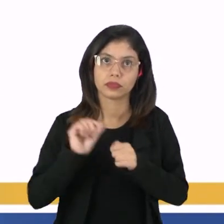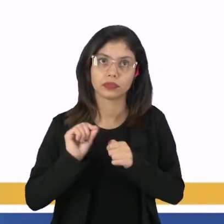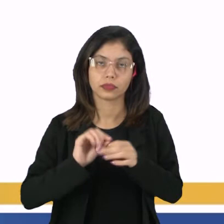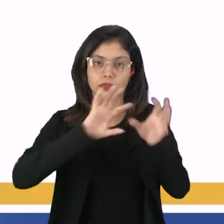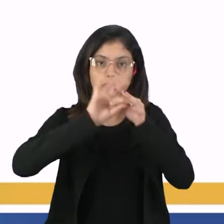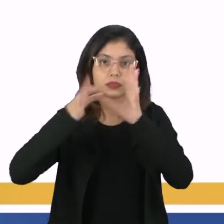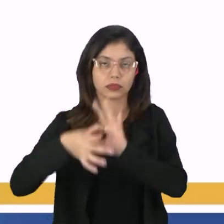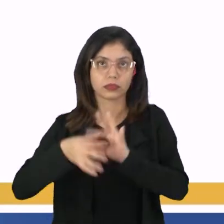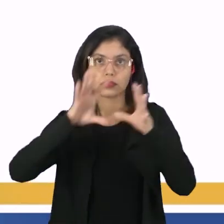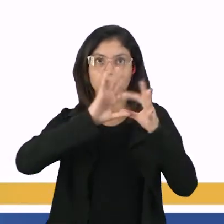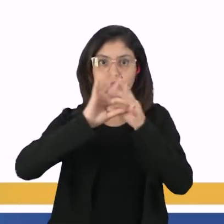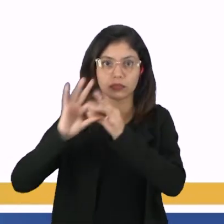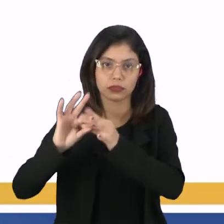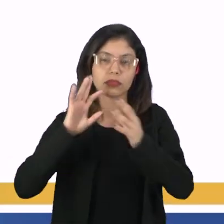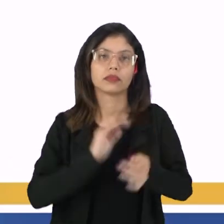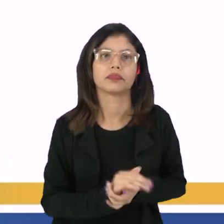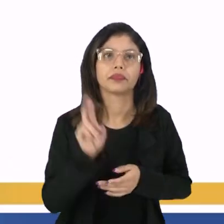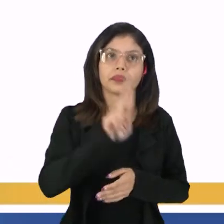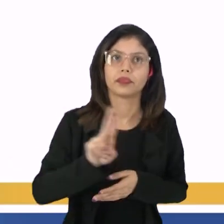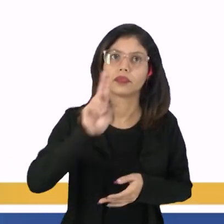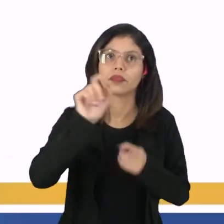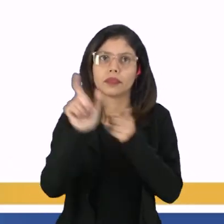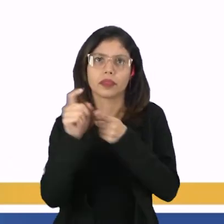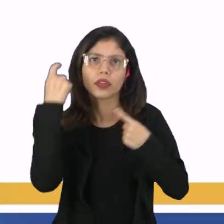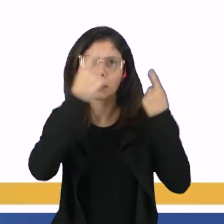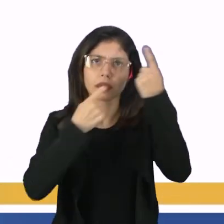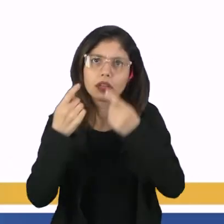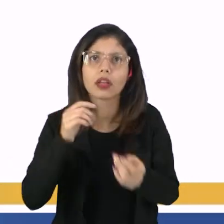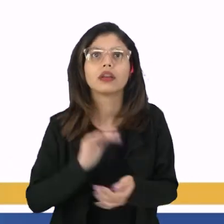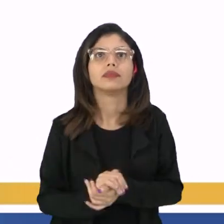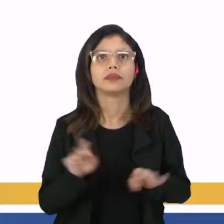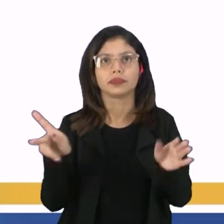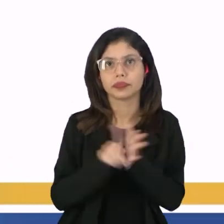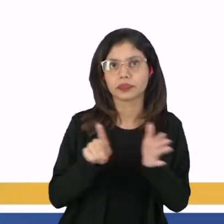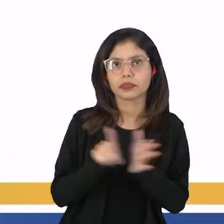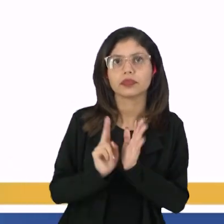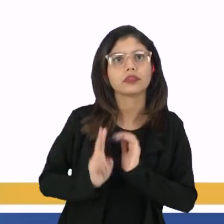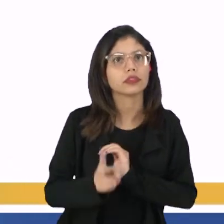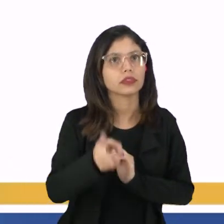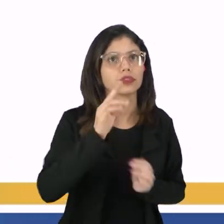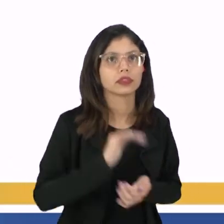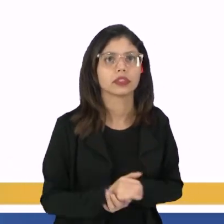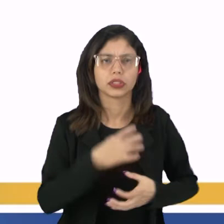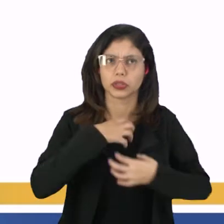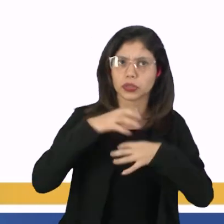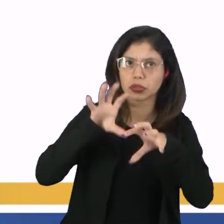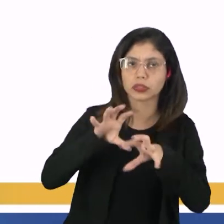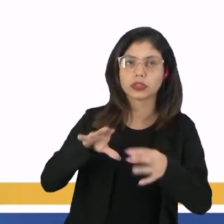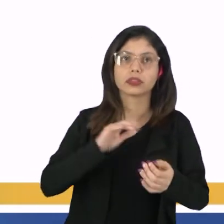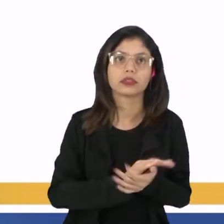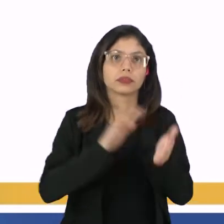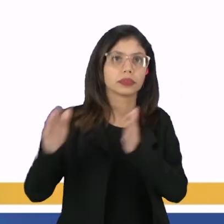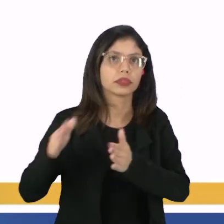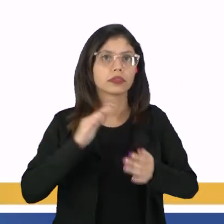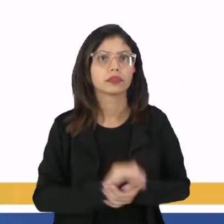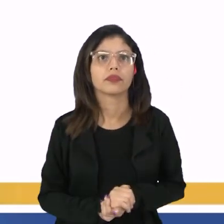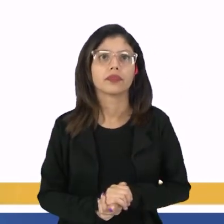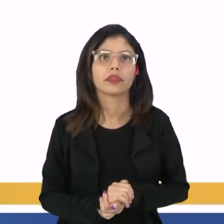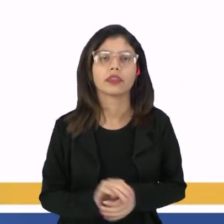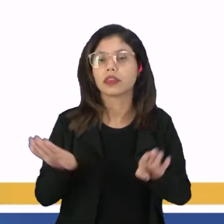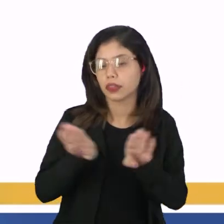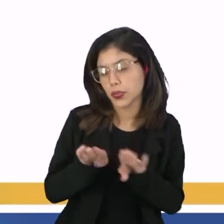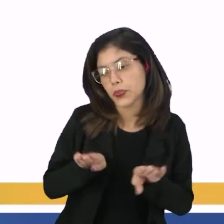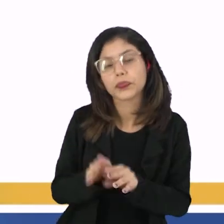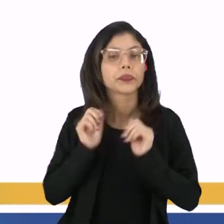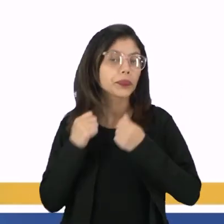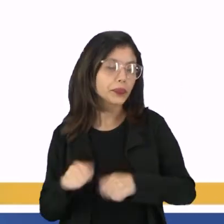do texto, tá? Vocês têm que fazer uso de palavras e expressões que estabeleçam sequência e sentido entre as partes do texto. Mas